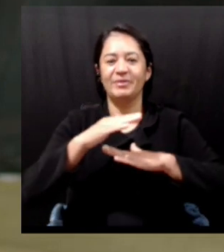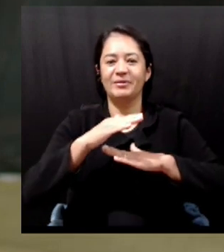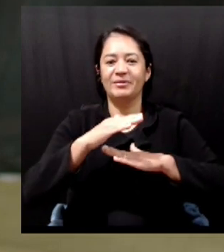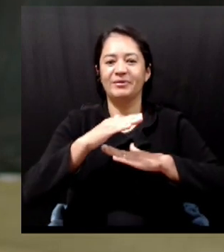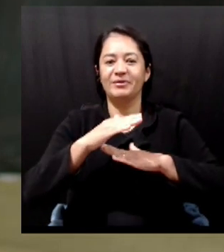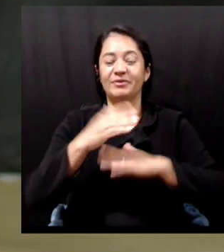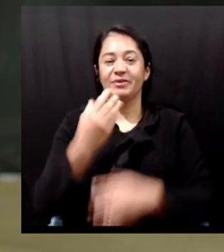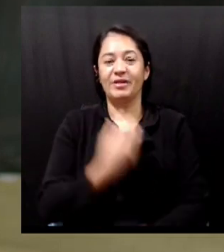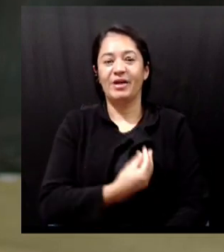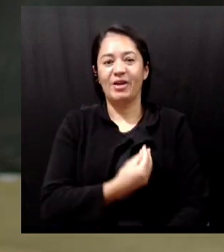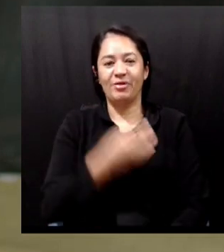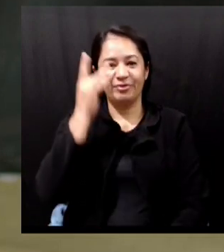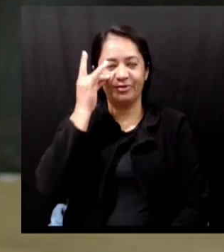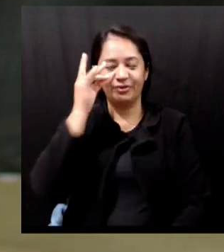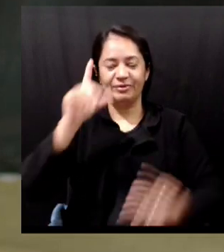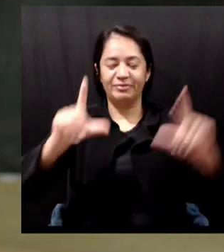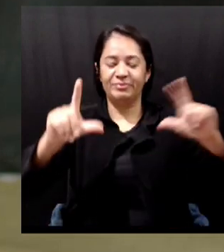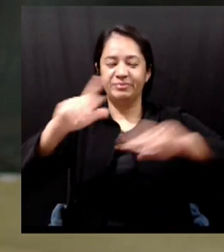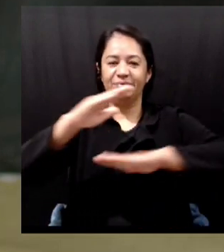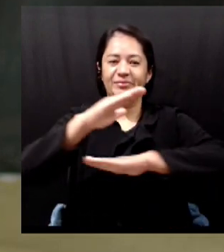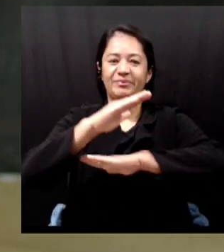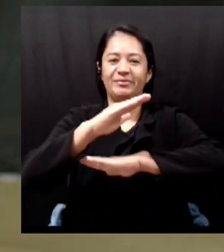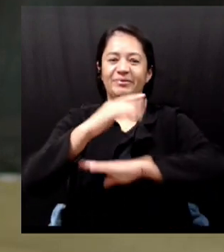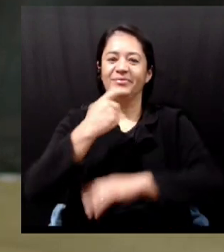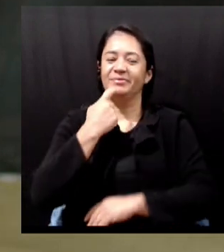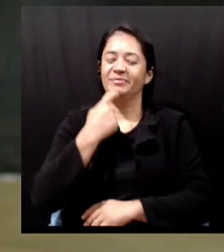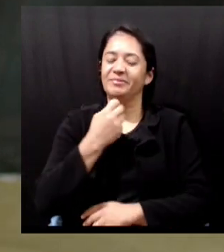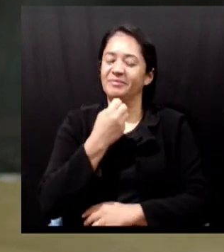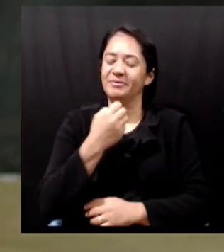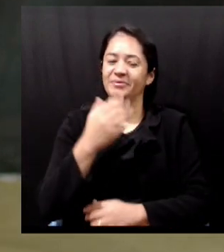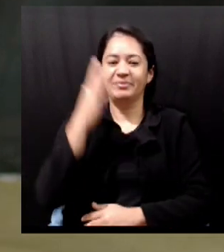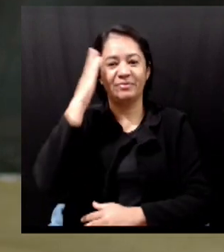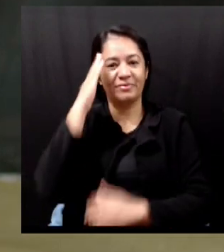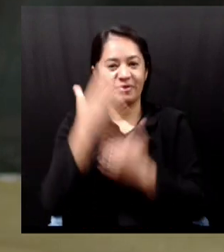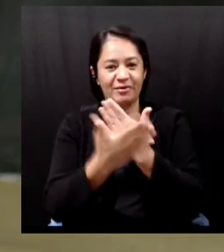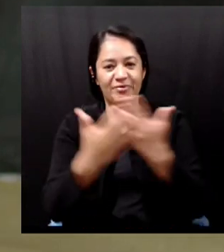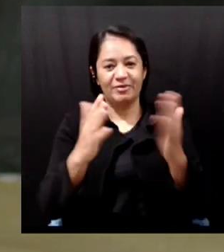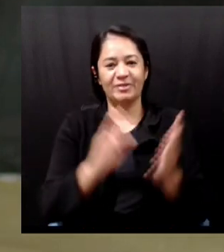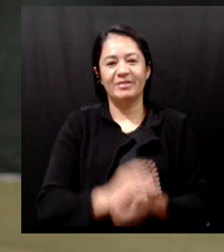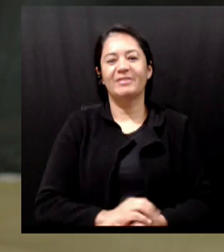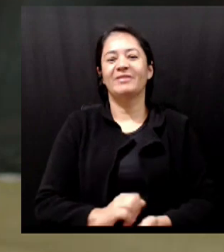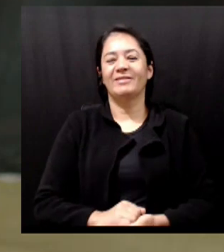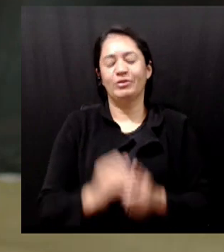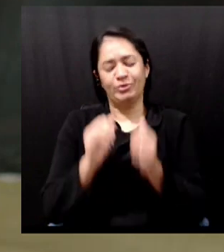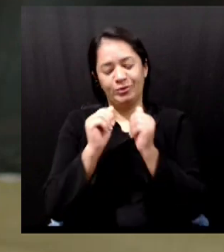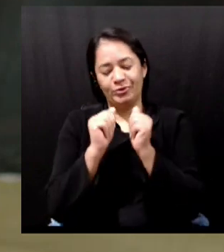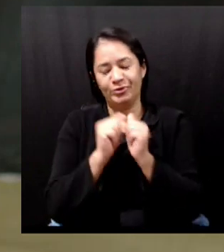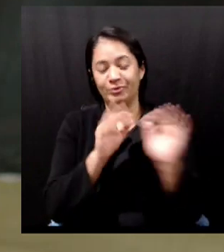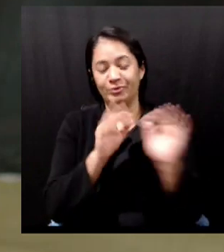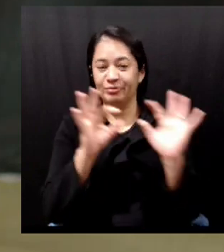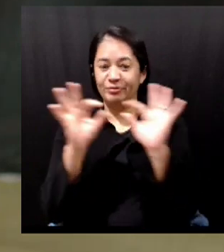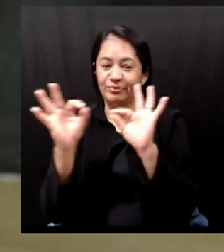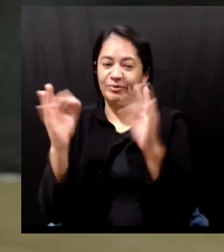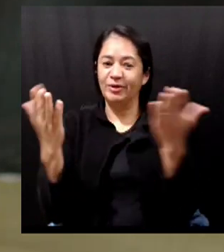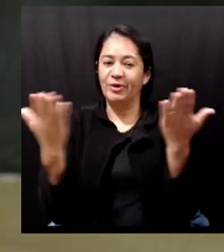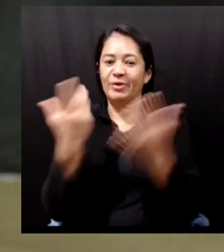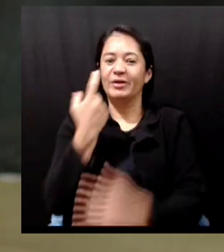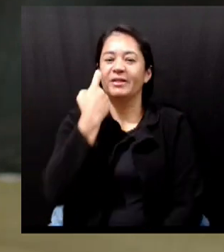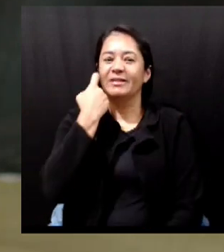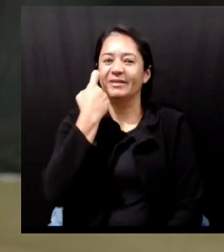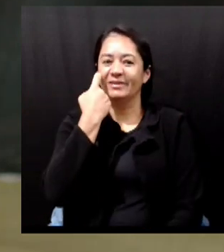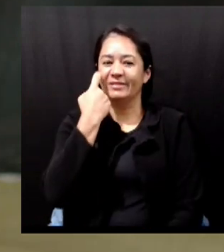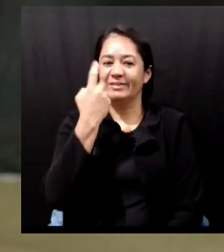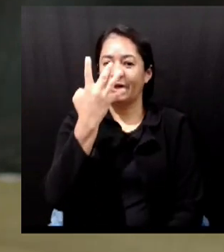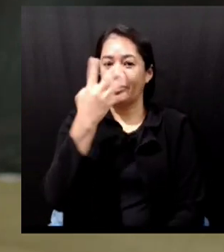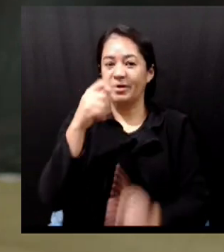TV Câmara Campinas. Muito bom saber que você está aí do outro lado com a gente. Hoje é sexta-feira, dia 4 de